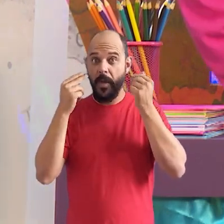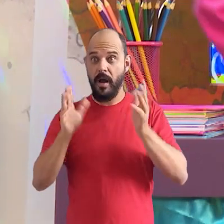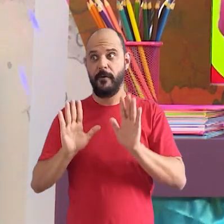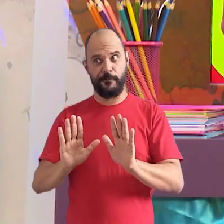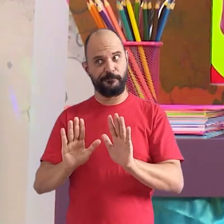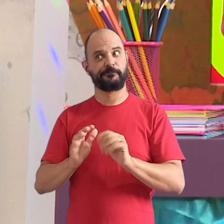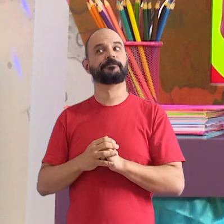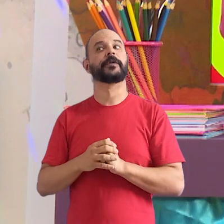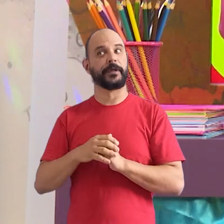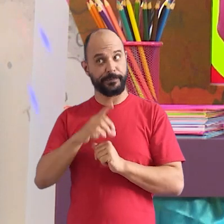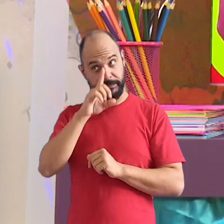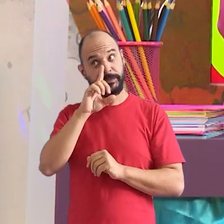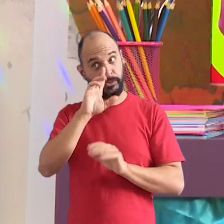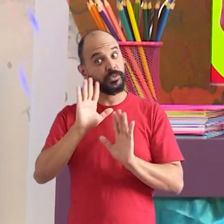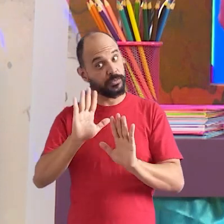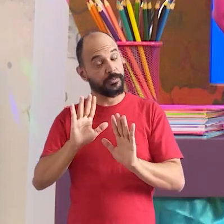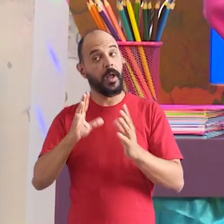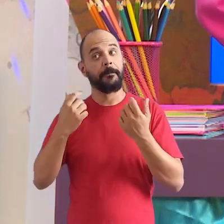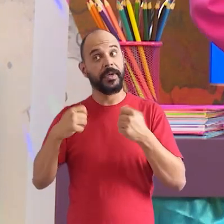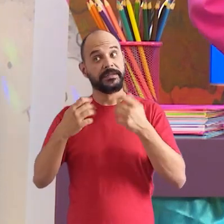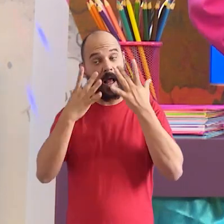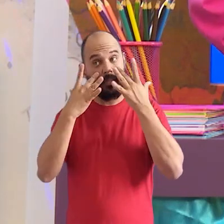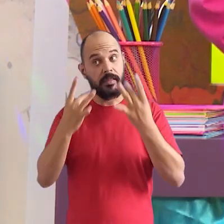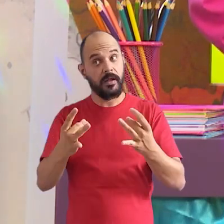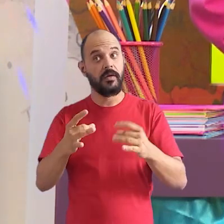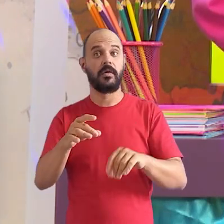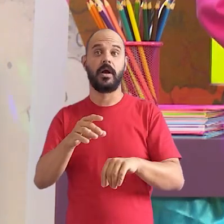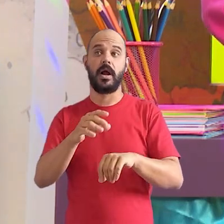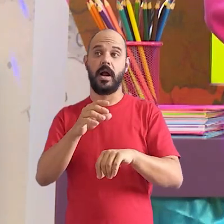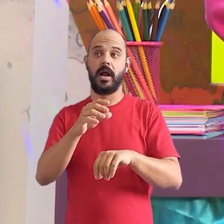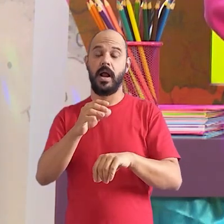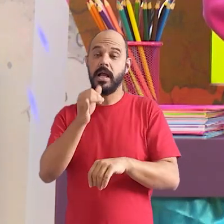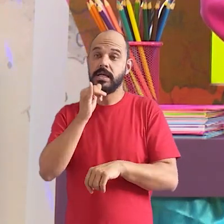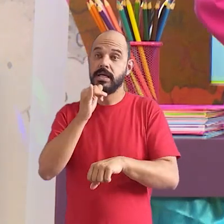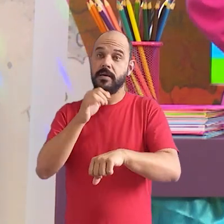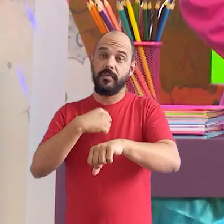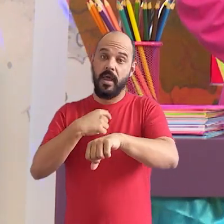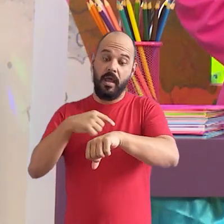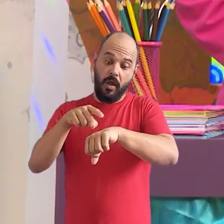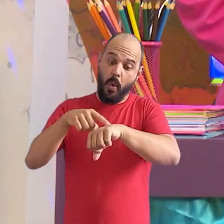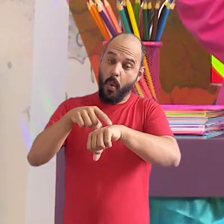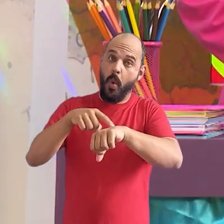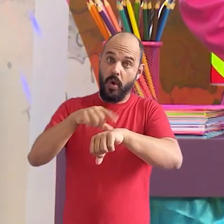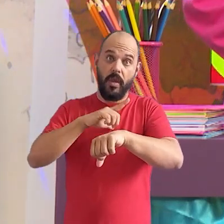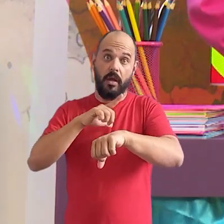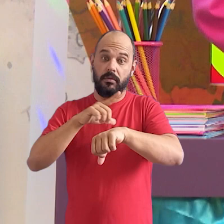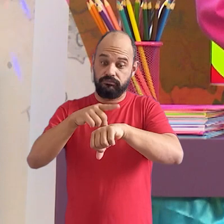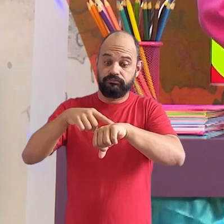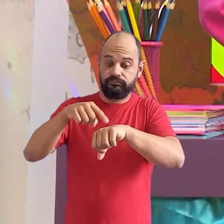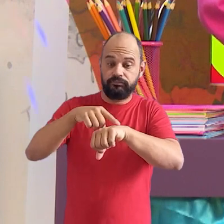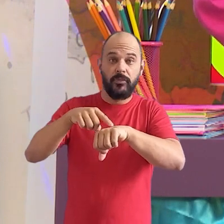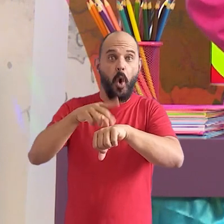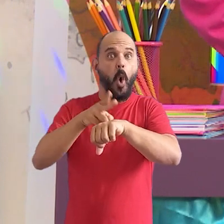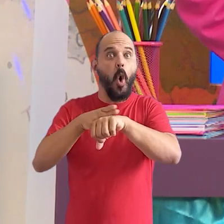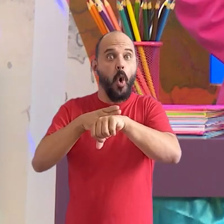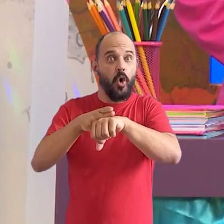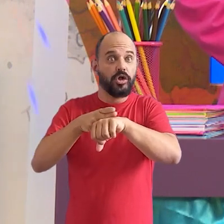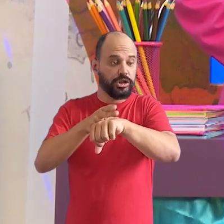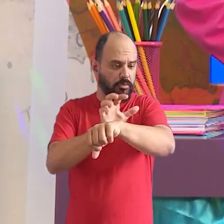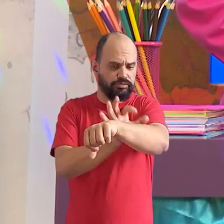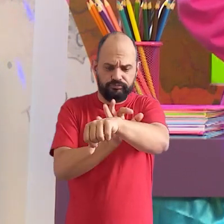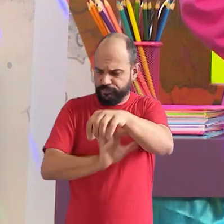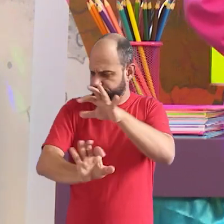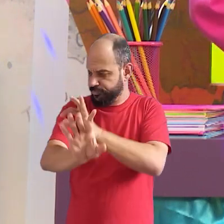as crianças. Esse que é o mistério. Porque uma manchinha roxa, uma criança pode ter porque brincou, porque